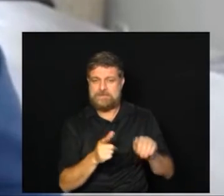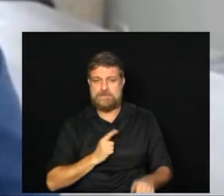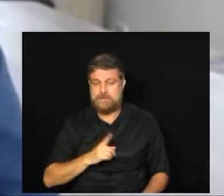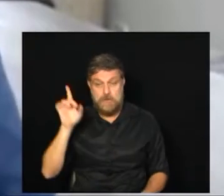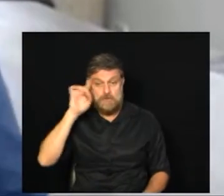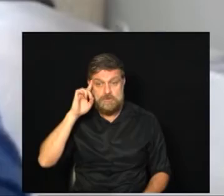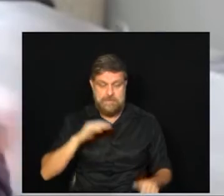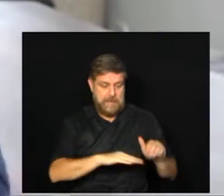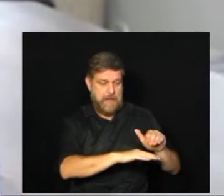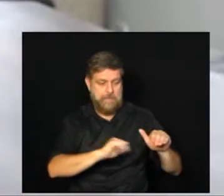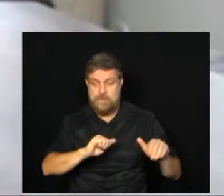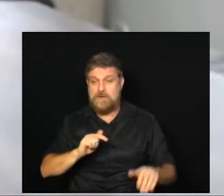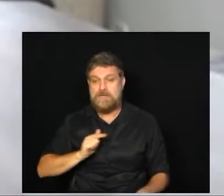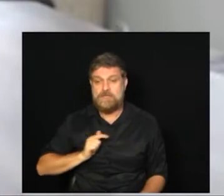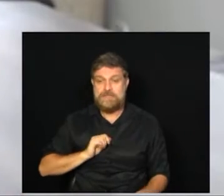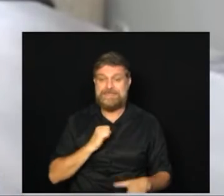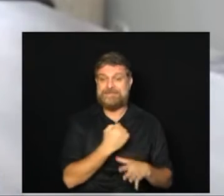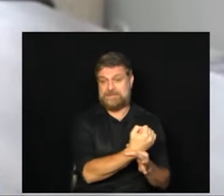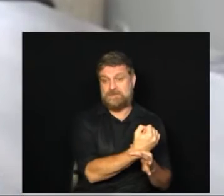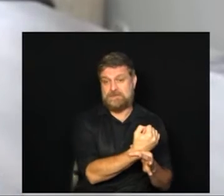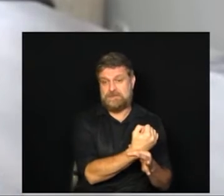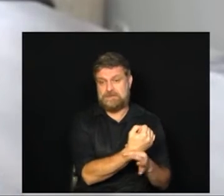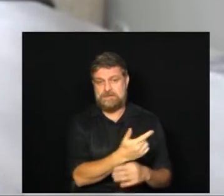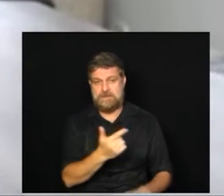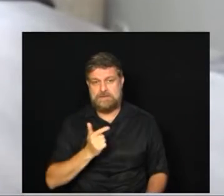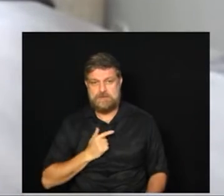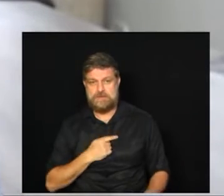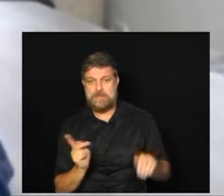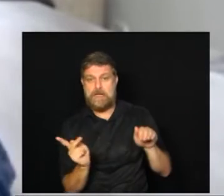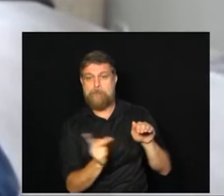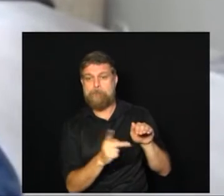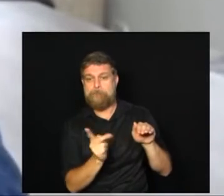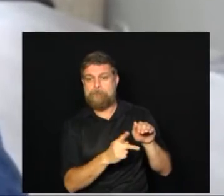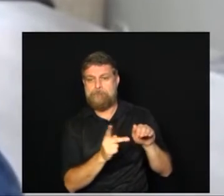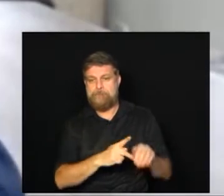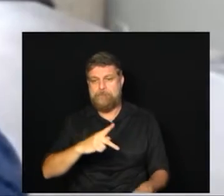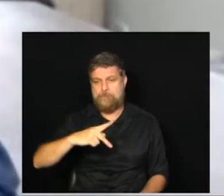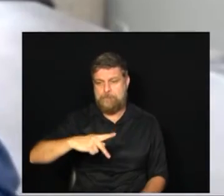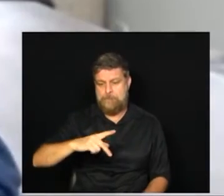Como a gente Não, são informações importantes, realmente.